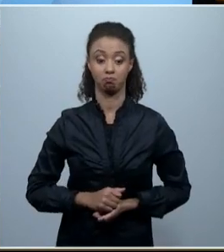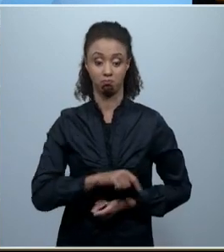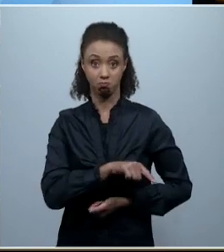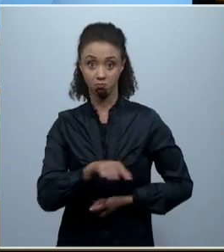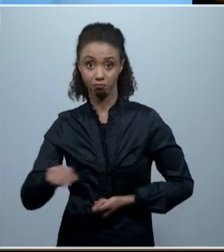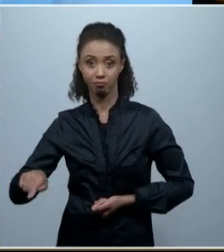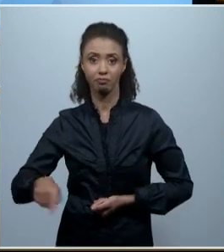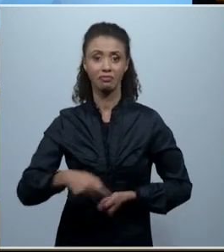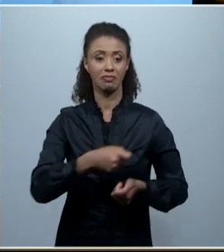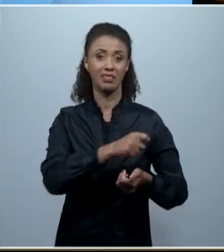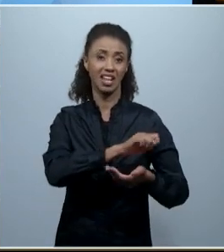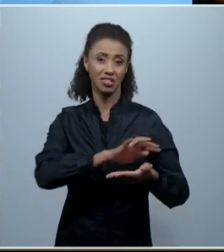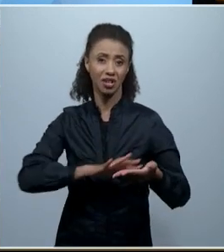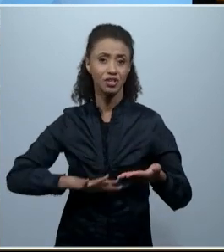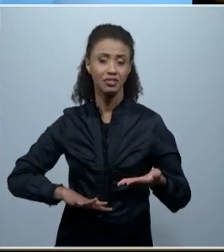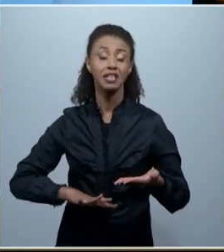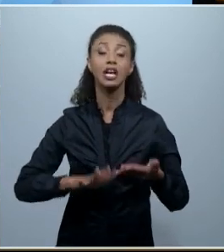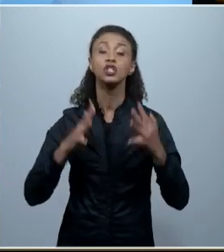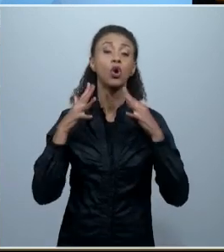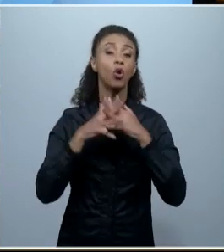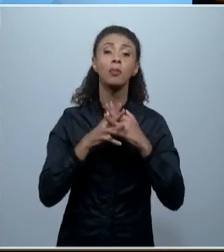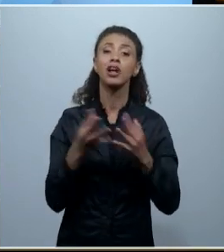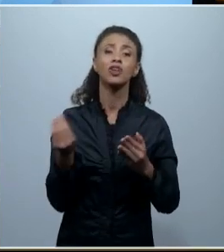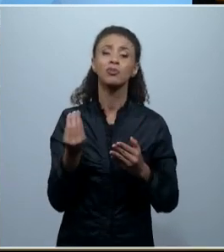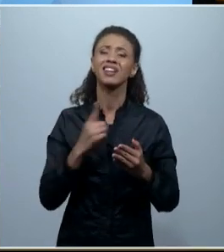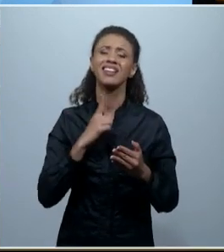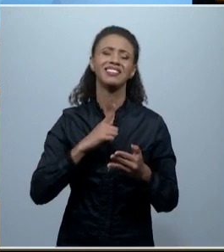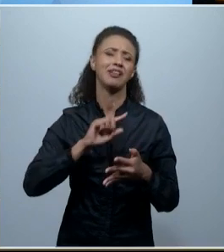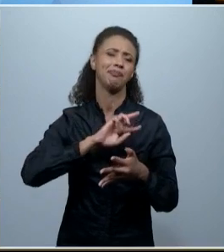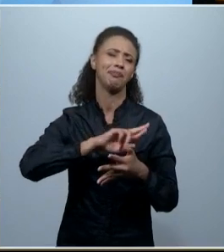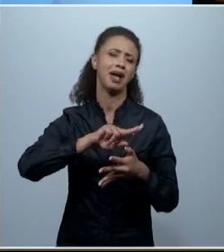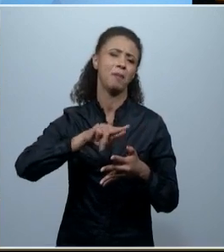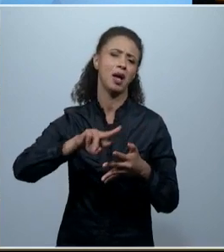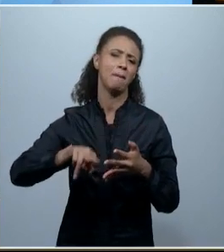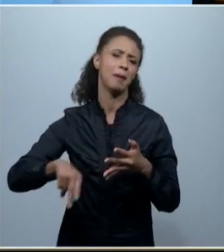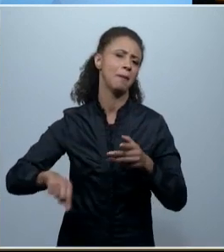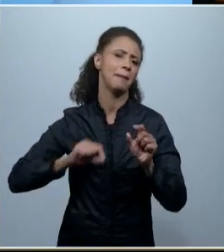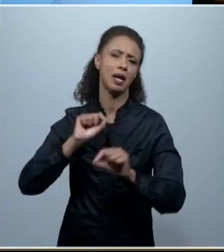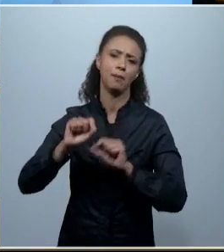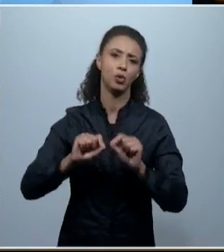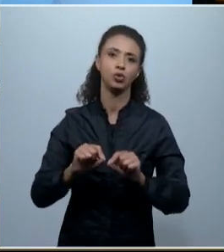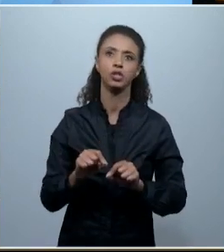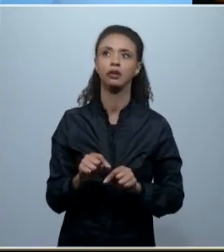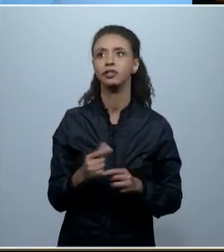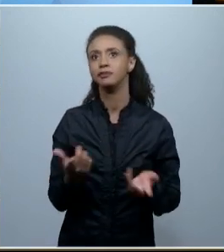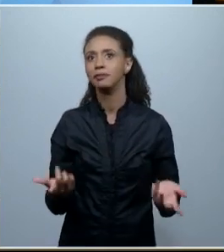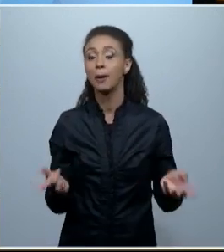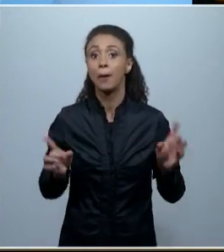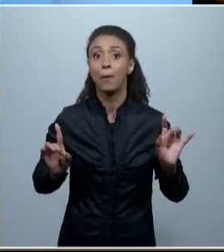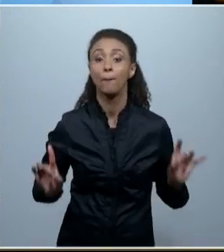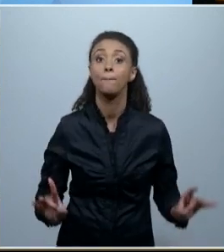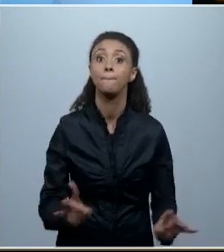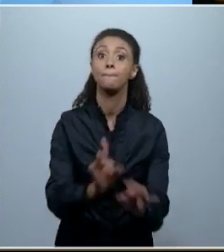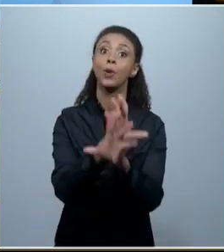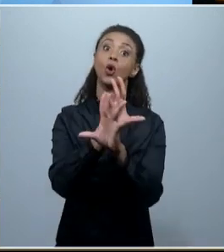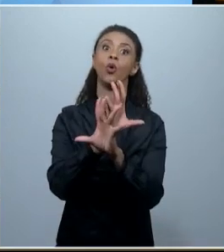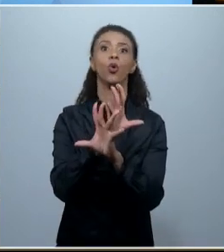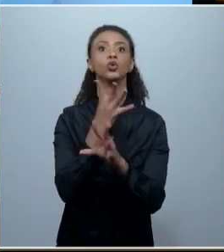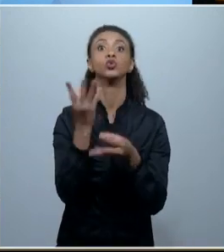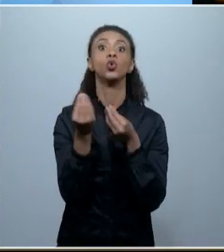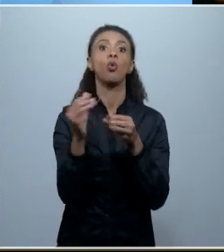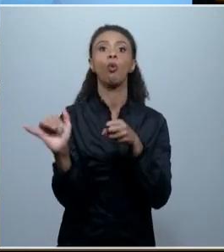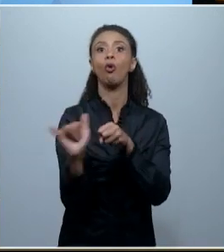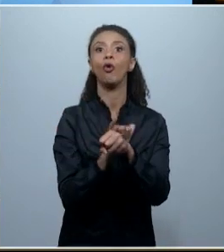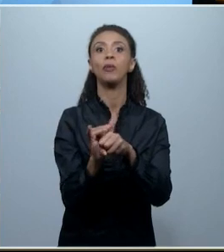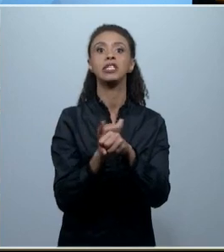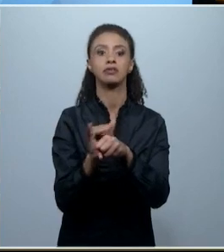complicados por diversos motivos a não tem uma receita assim não posso dar pra vocês uma receita de como resolver